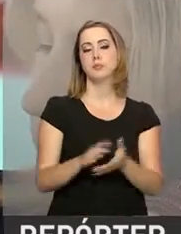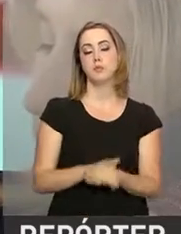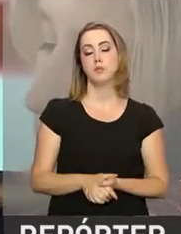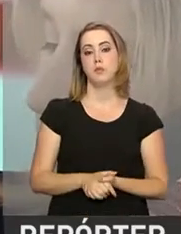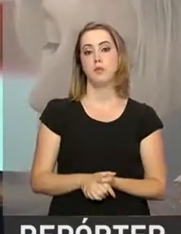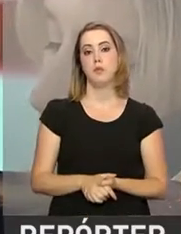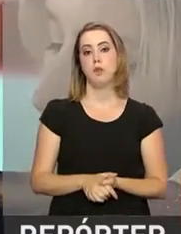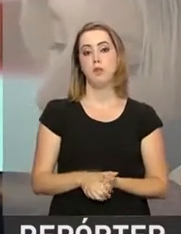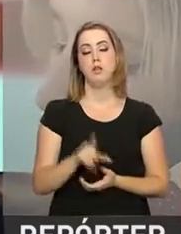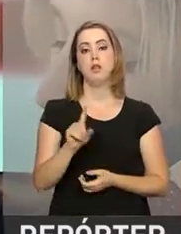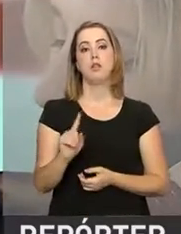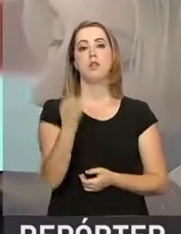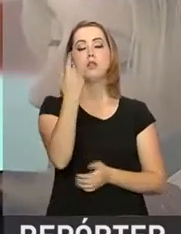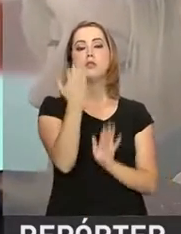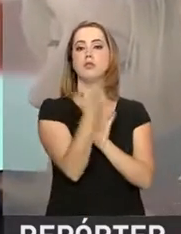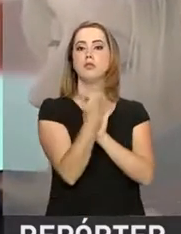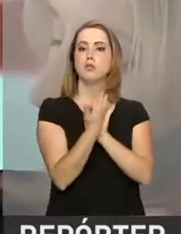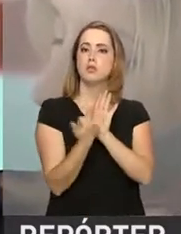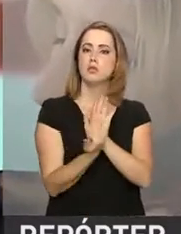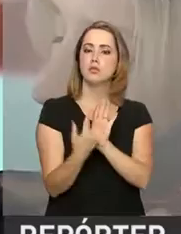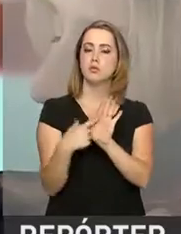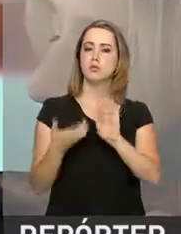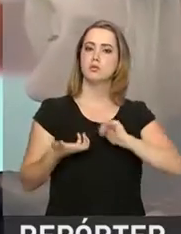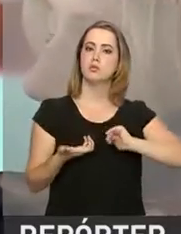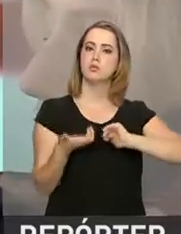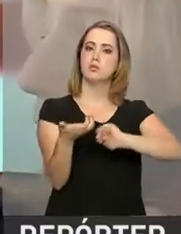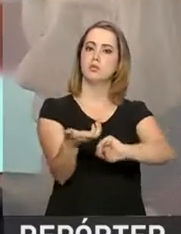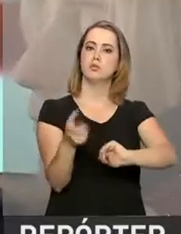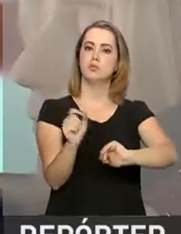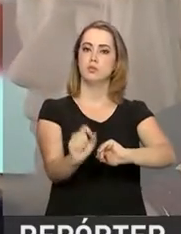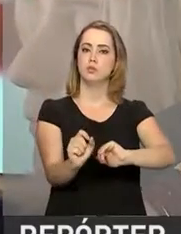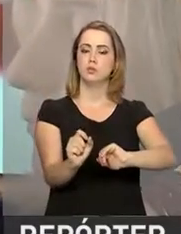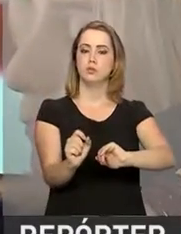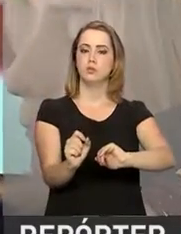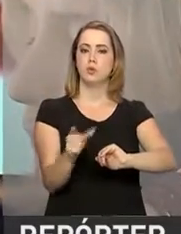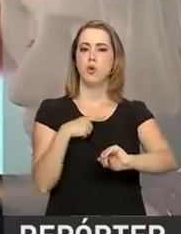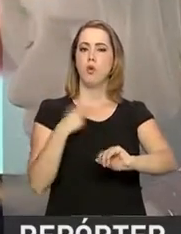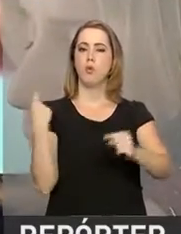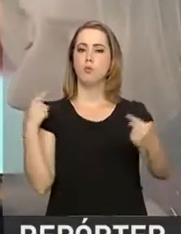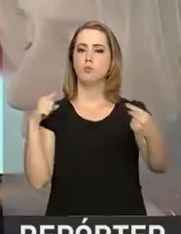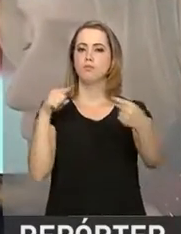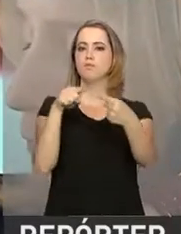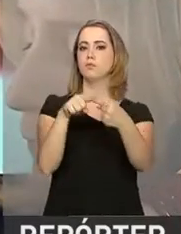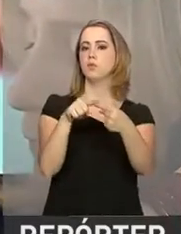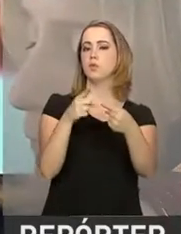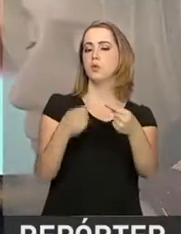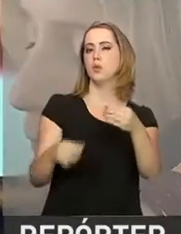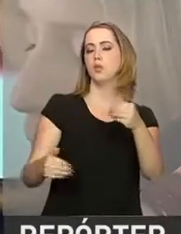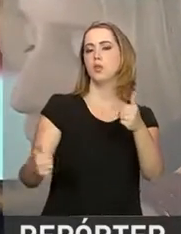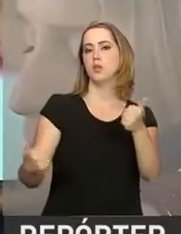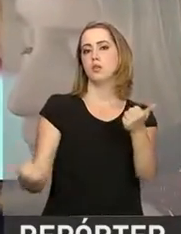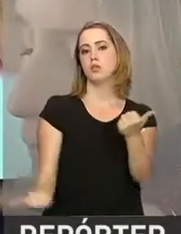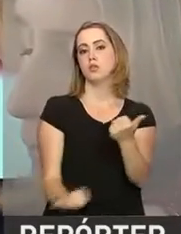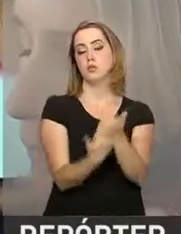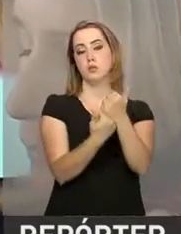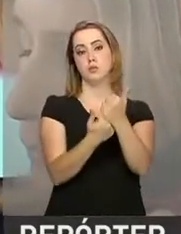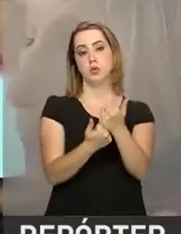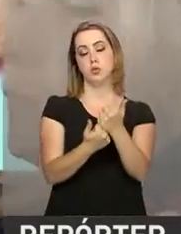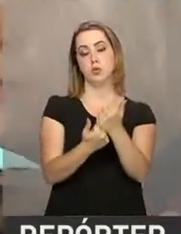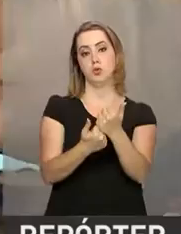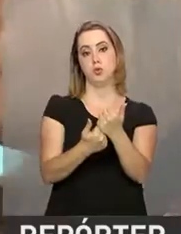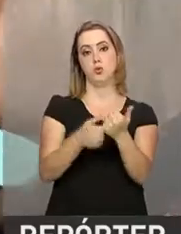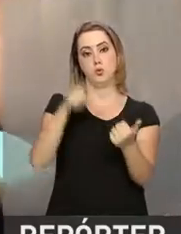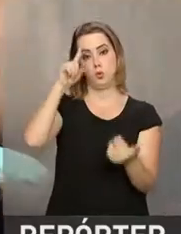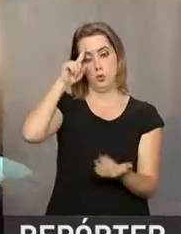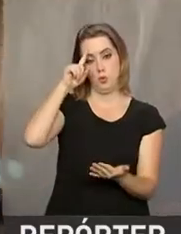Tem um projeto no Congresso Nacional cujo objetivo é substituir a obrigação da